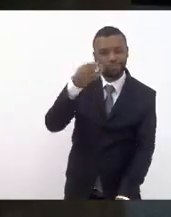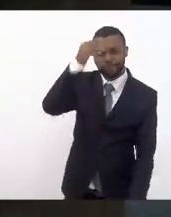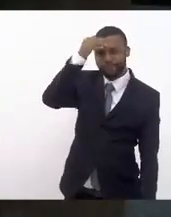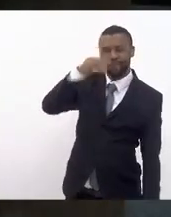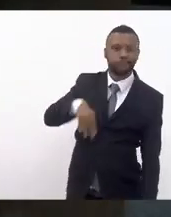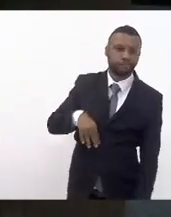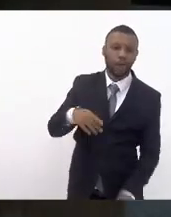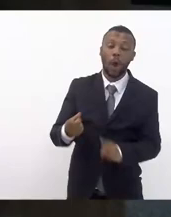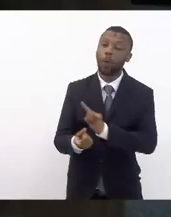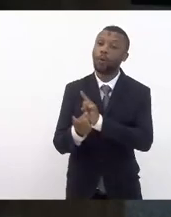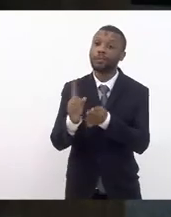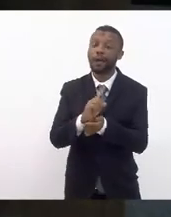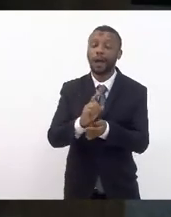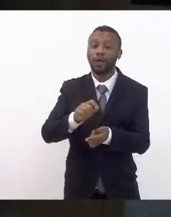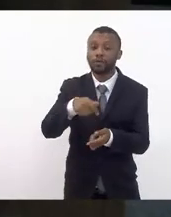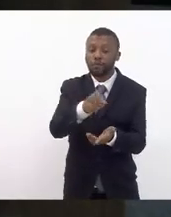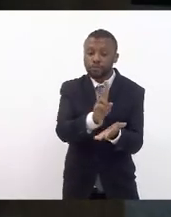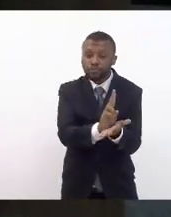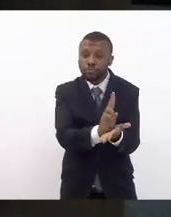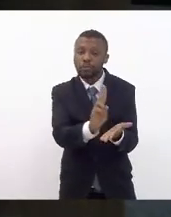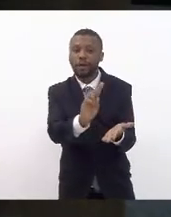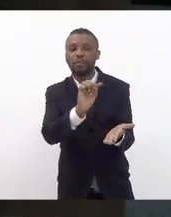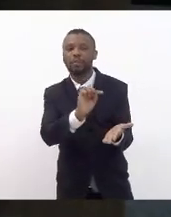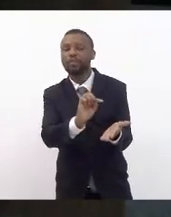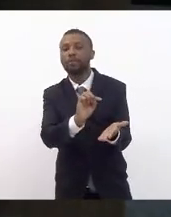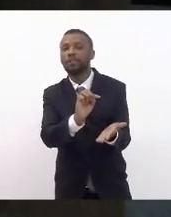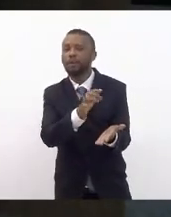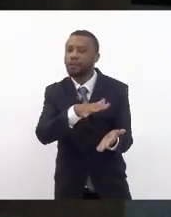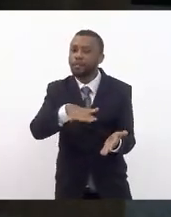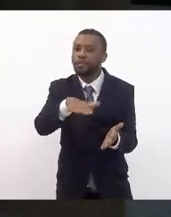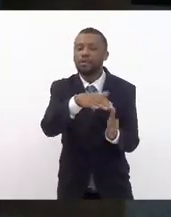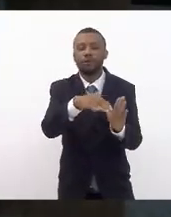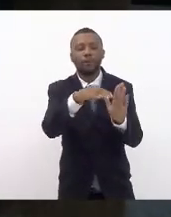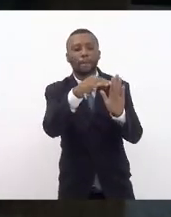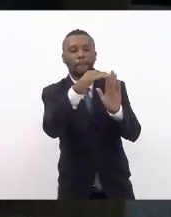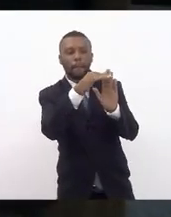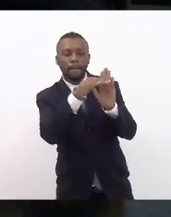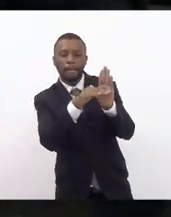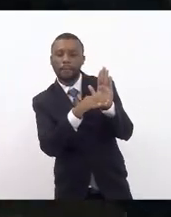coloca a universidade no rol.